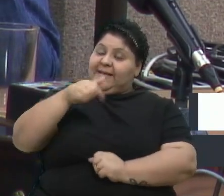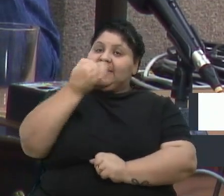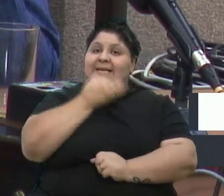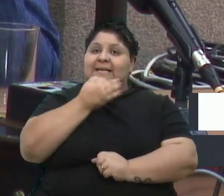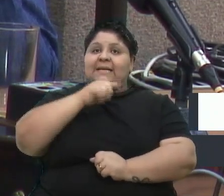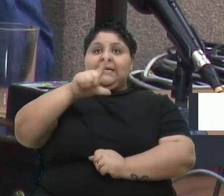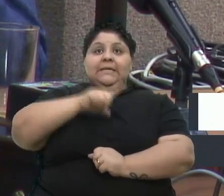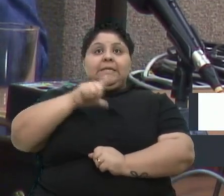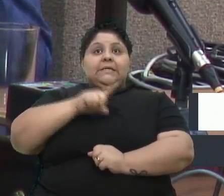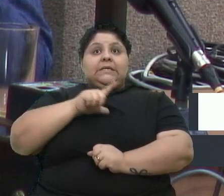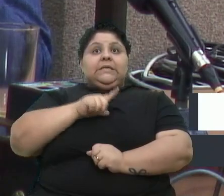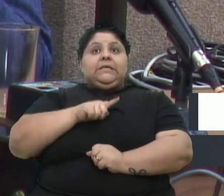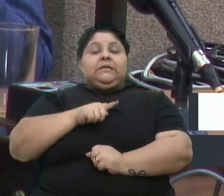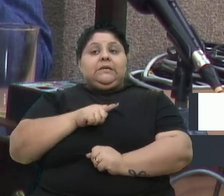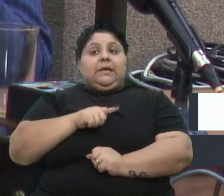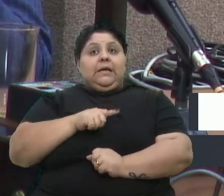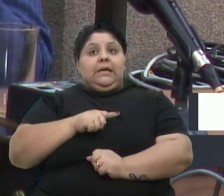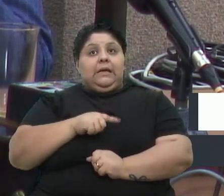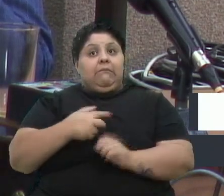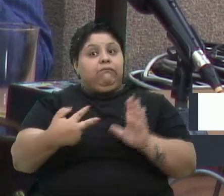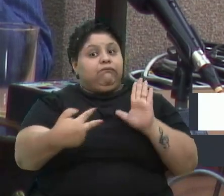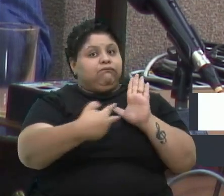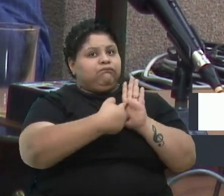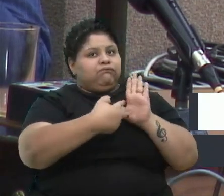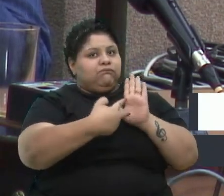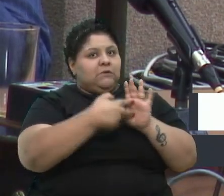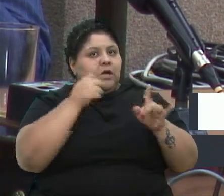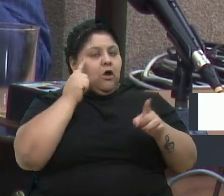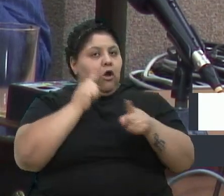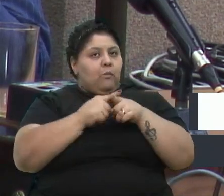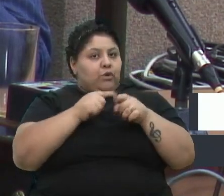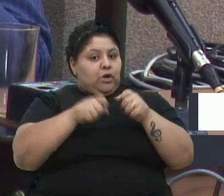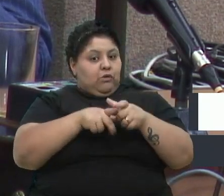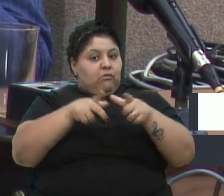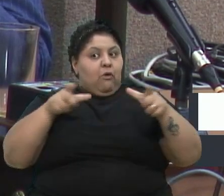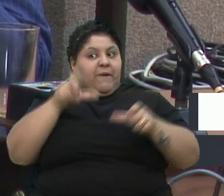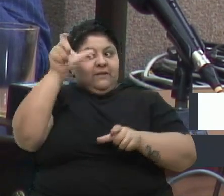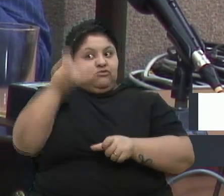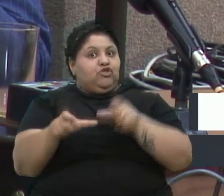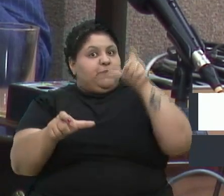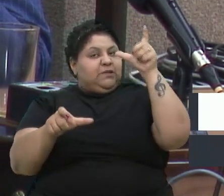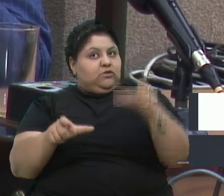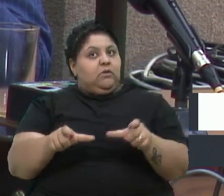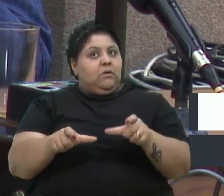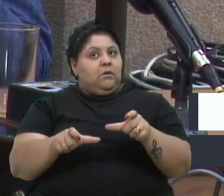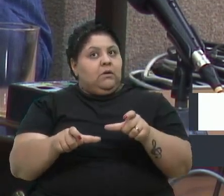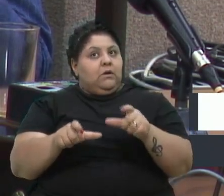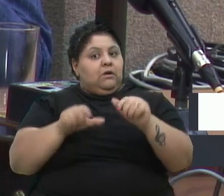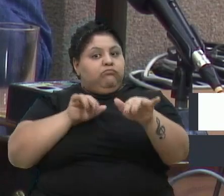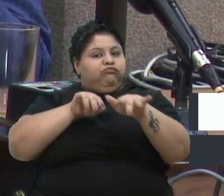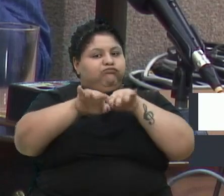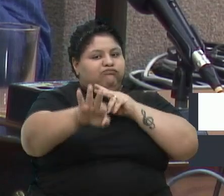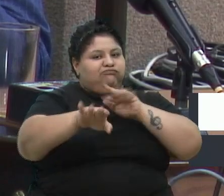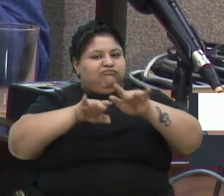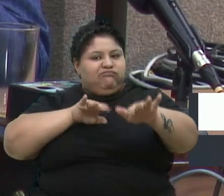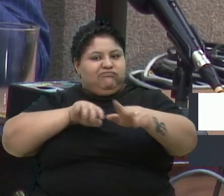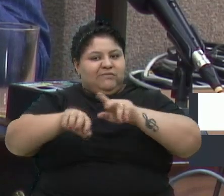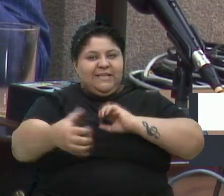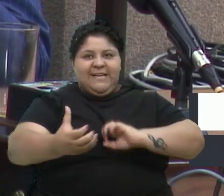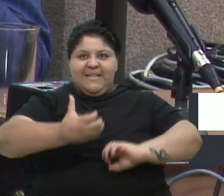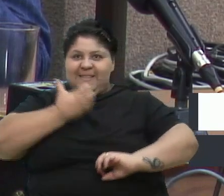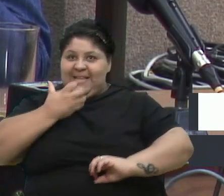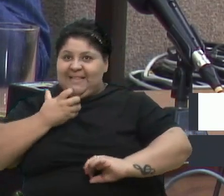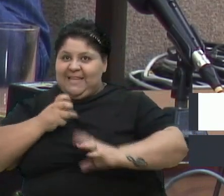ficar esperta. Porque o aumento de fluxo de pessoas, vereador Rafael, no Natal, Ano Novo, e